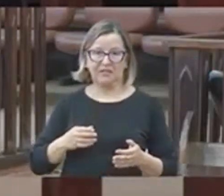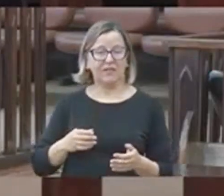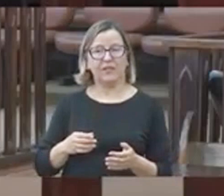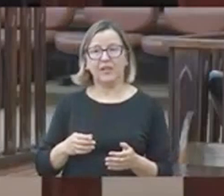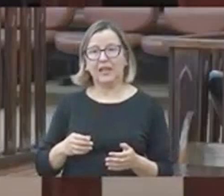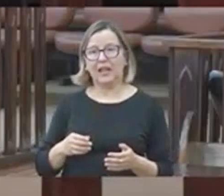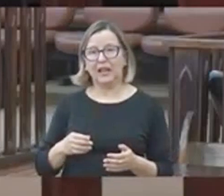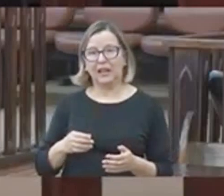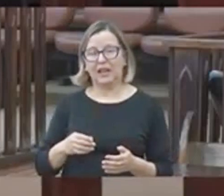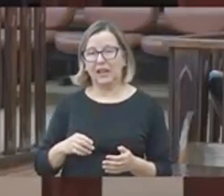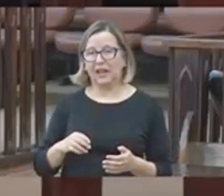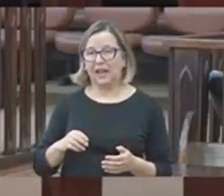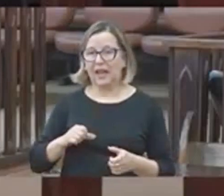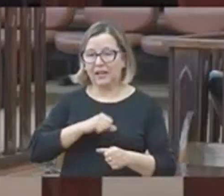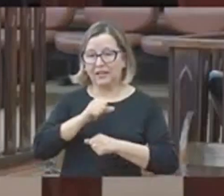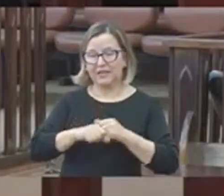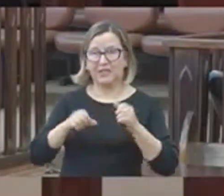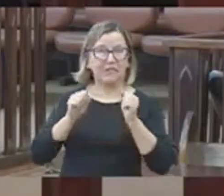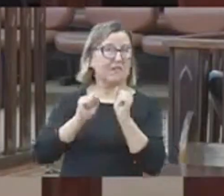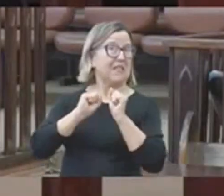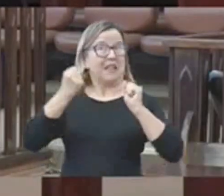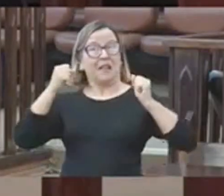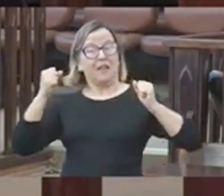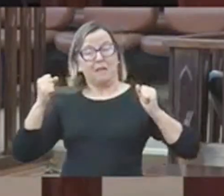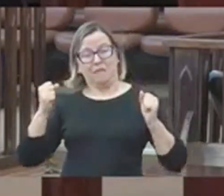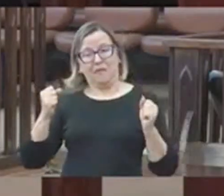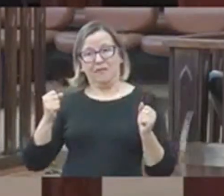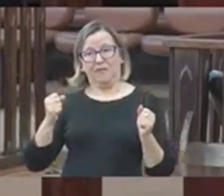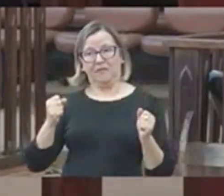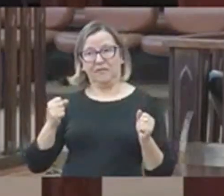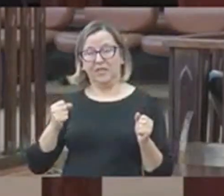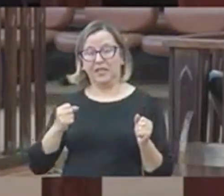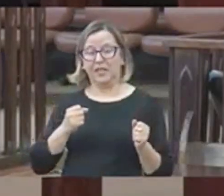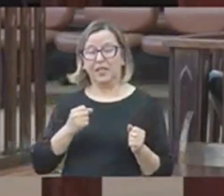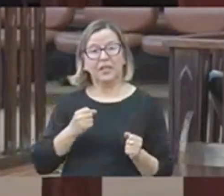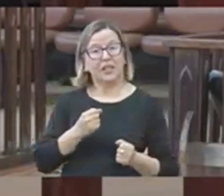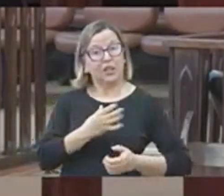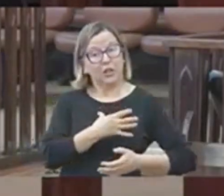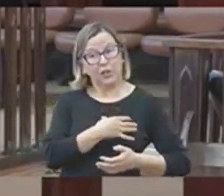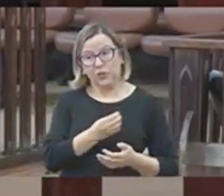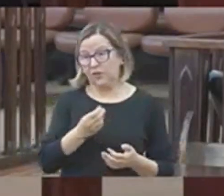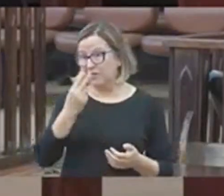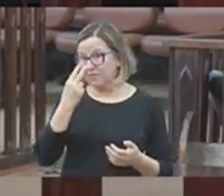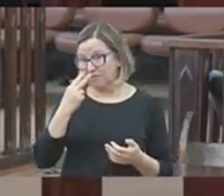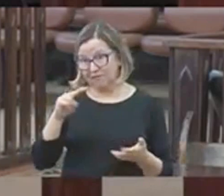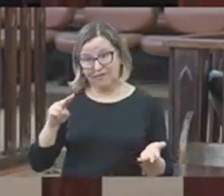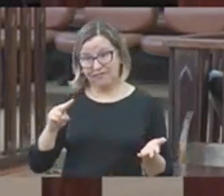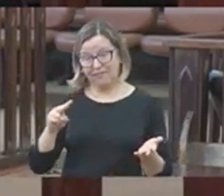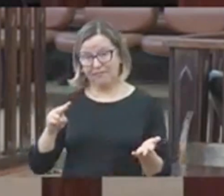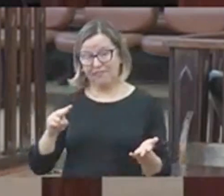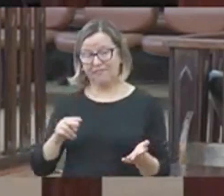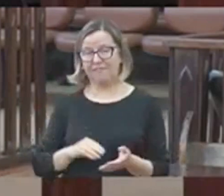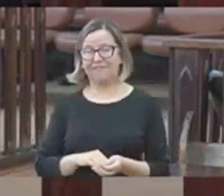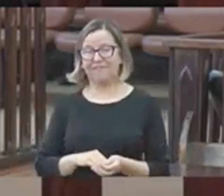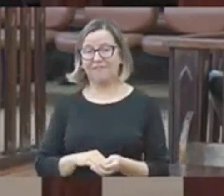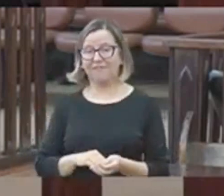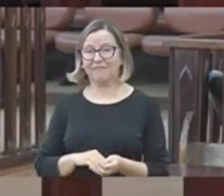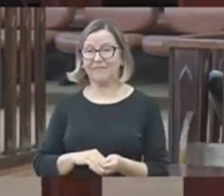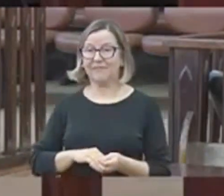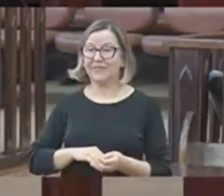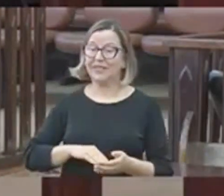filhos. Pronto. A confusão está estabelecida e este barco